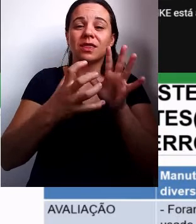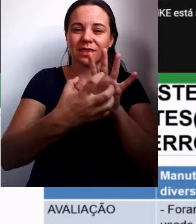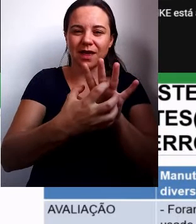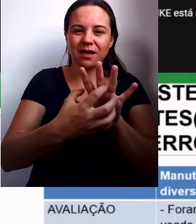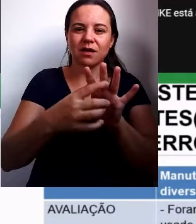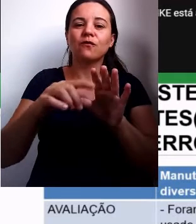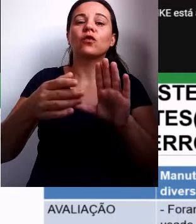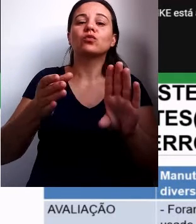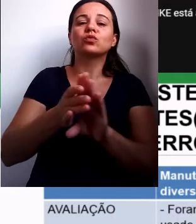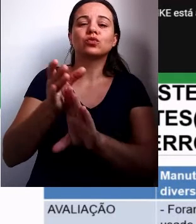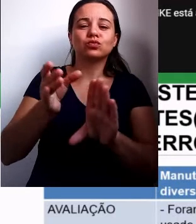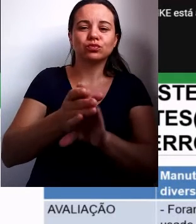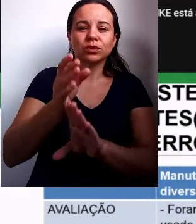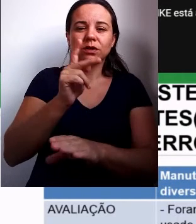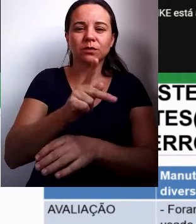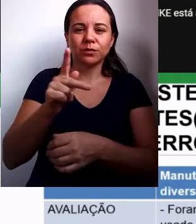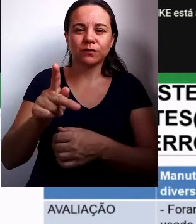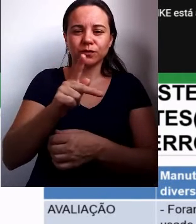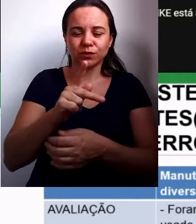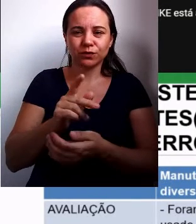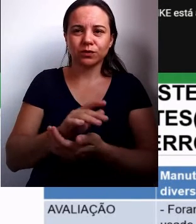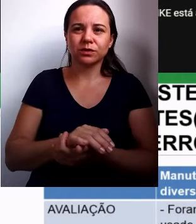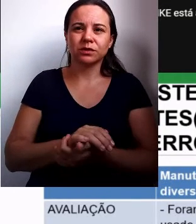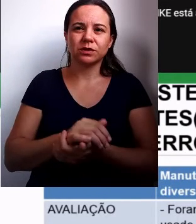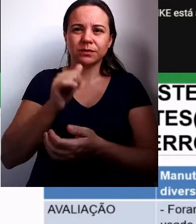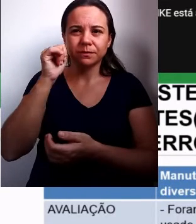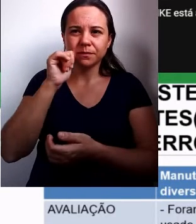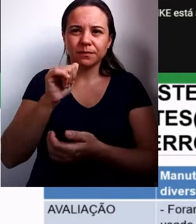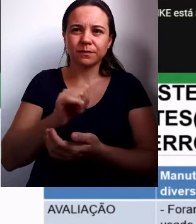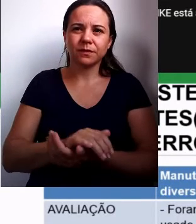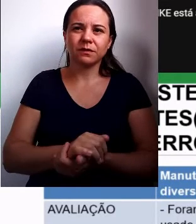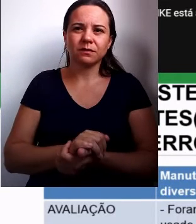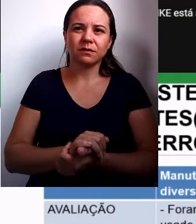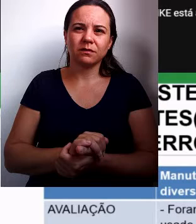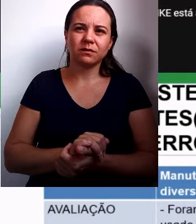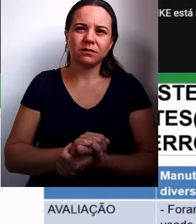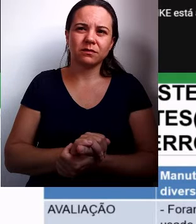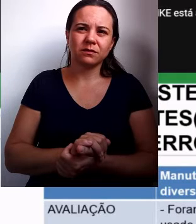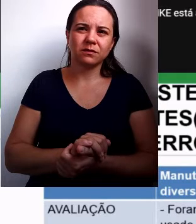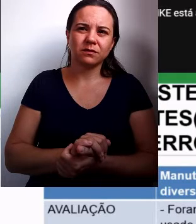uma orientação das nossas professoras,